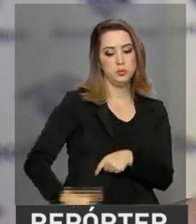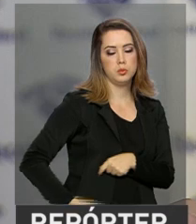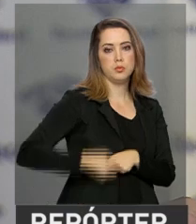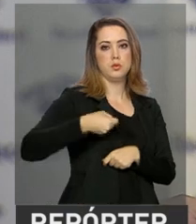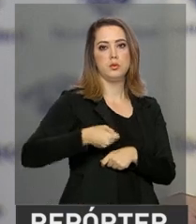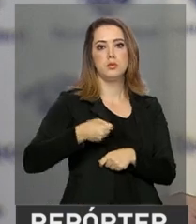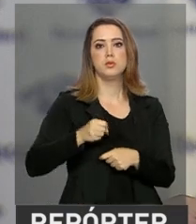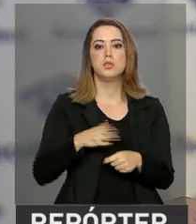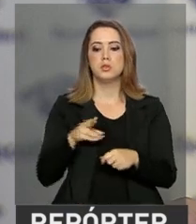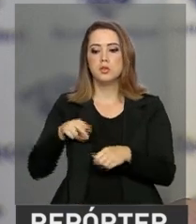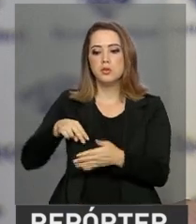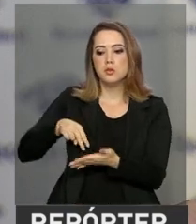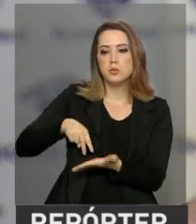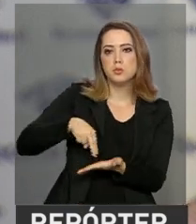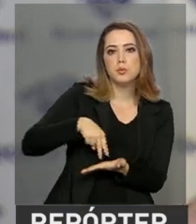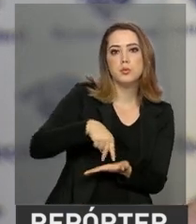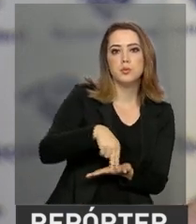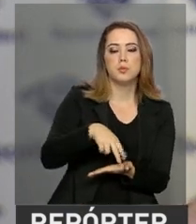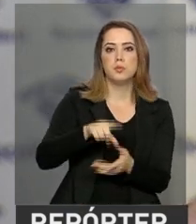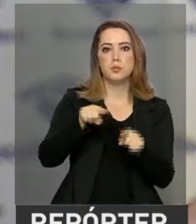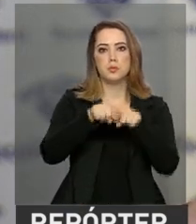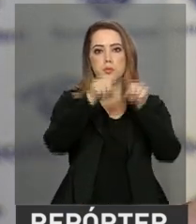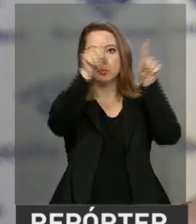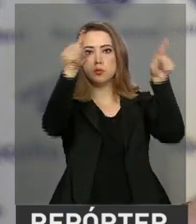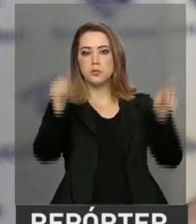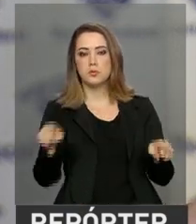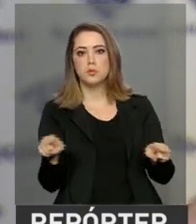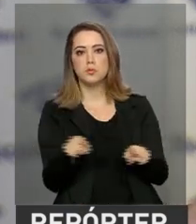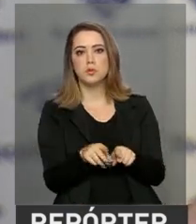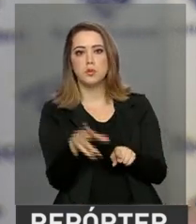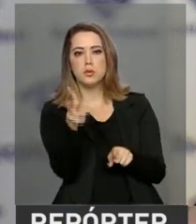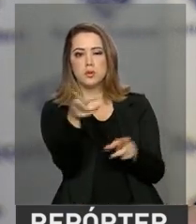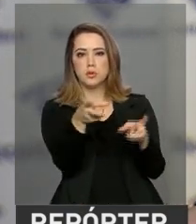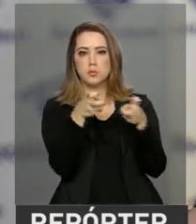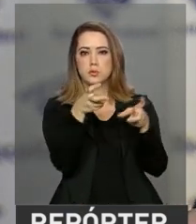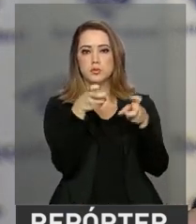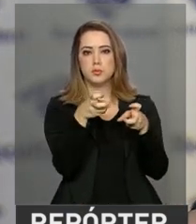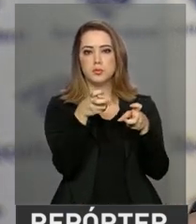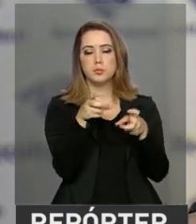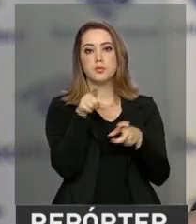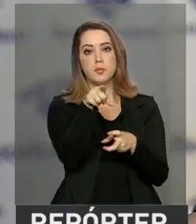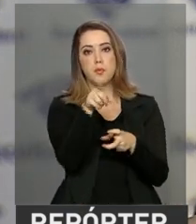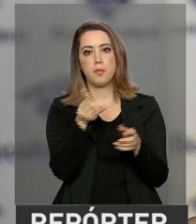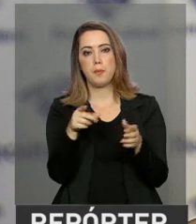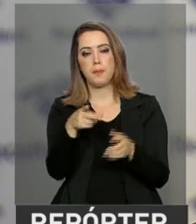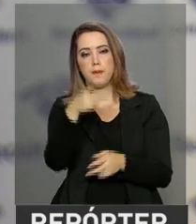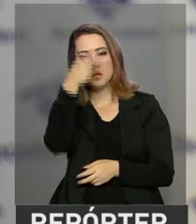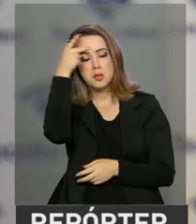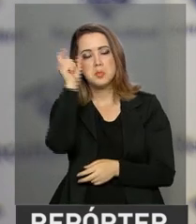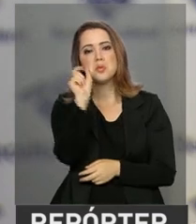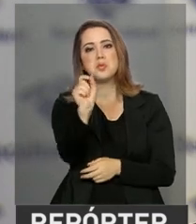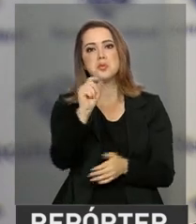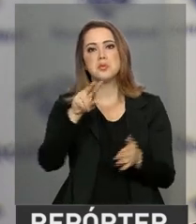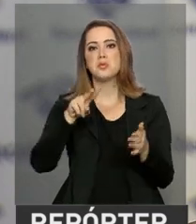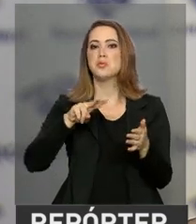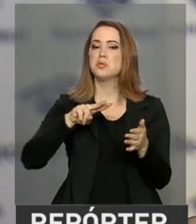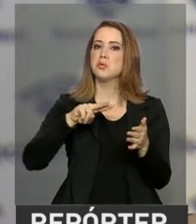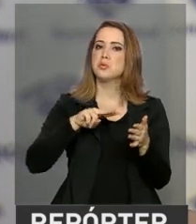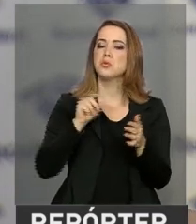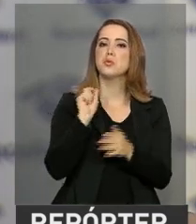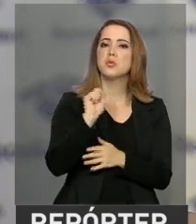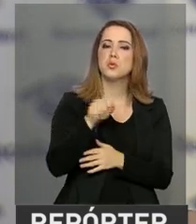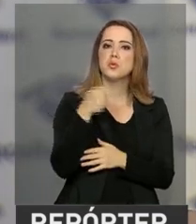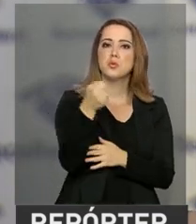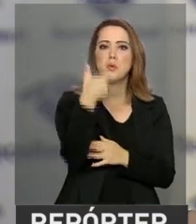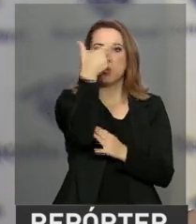ela vai passar por um local de identificação, onde, através do sistema, vai aparecer quem é aquela pessoa pelo seu rosto e não